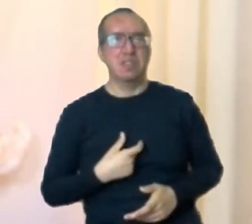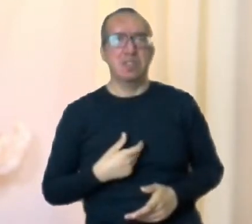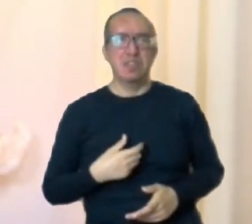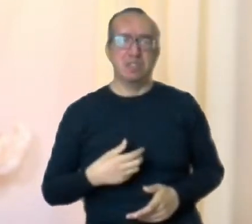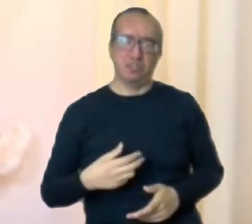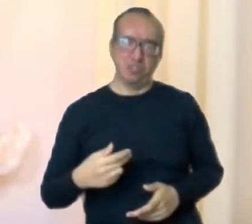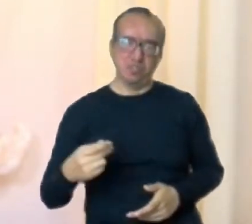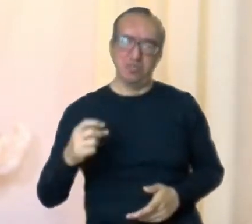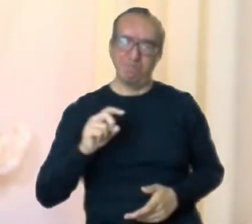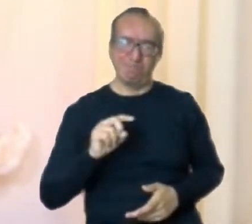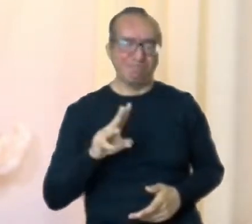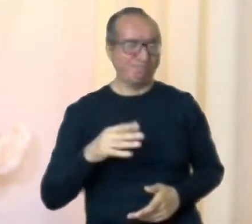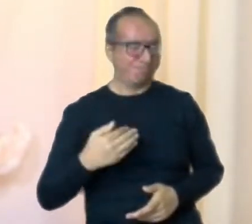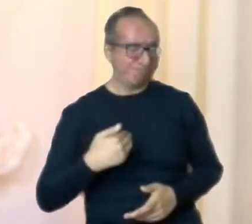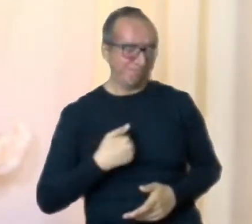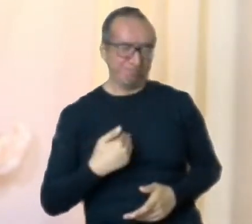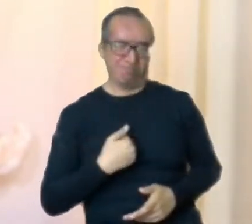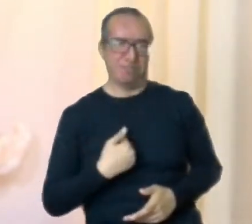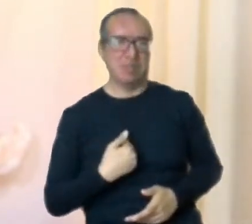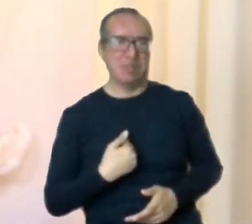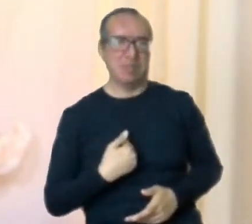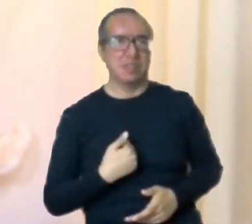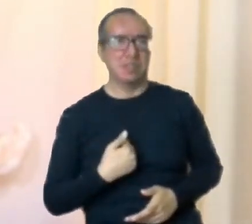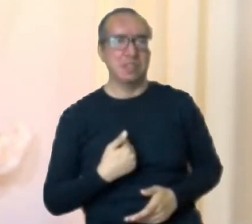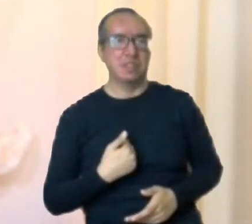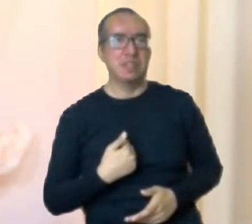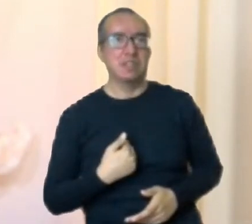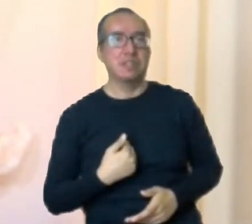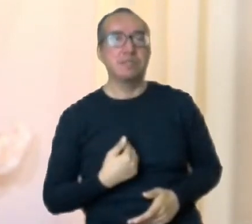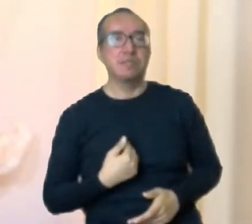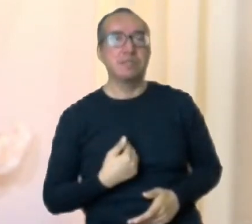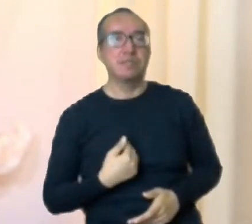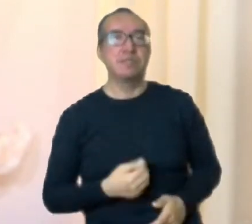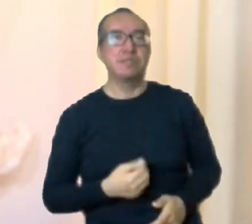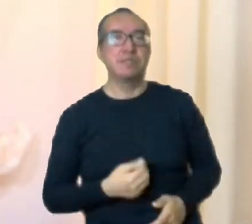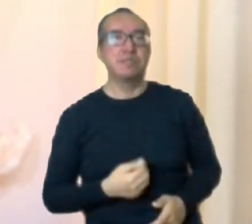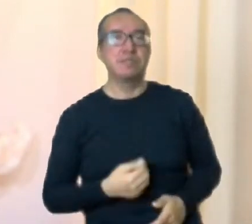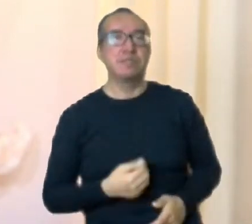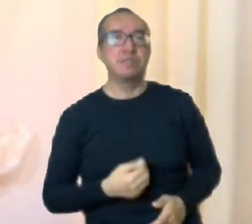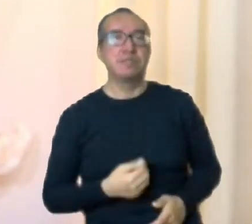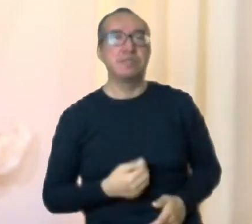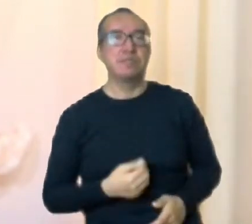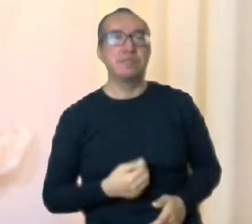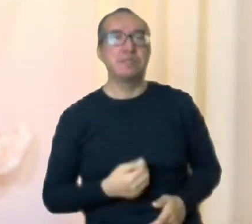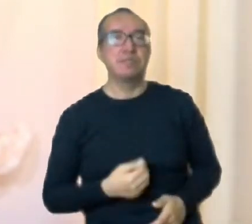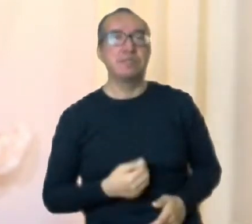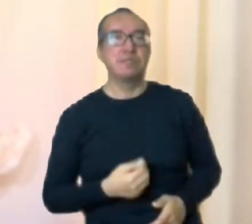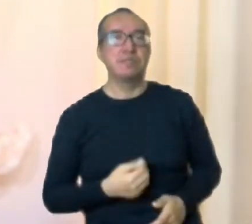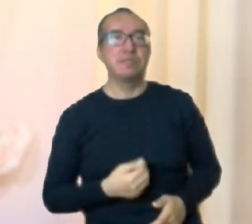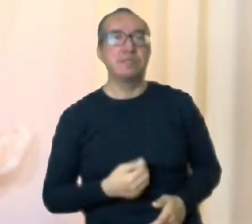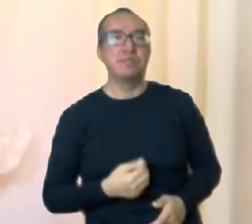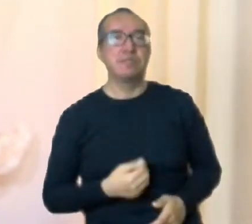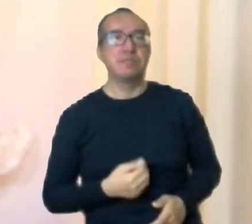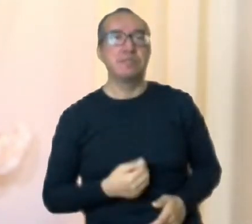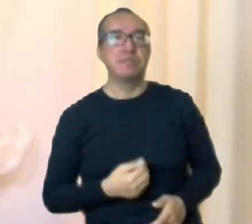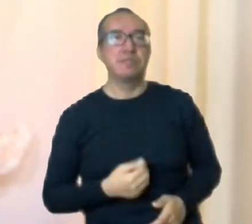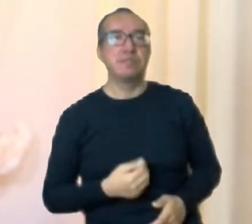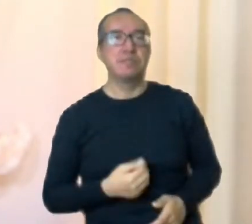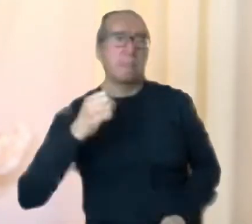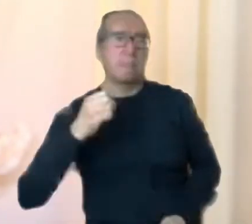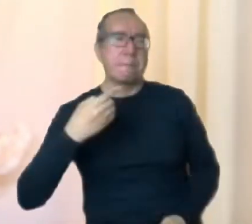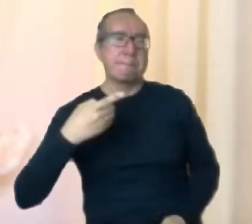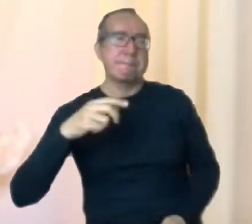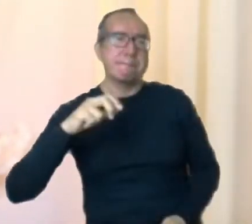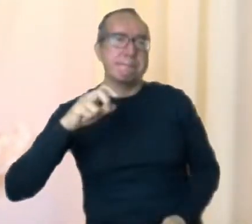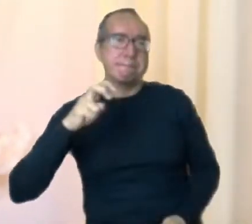Quer ver? Em 2017, a revista americana Washington Post divulgou uma matéria sobre a fome